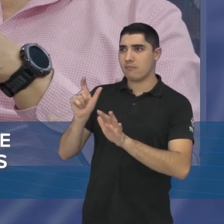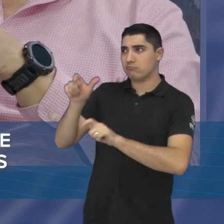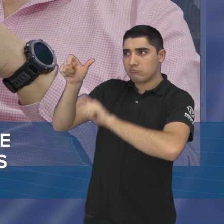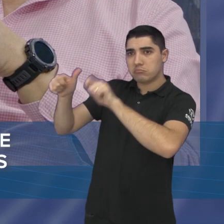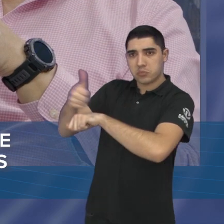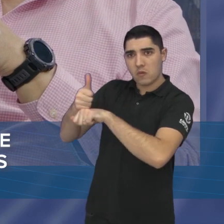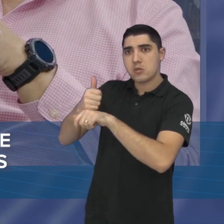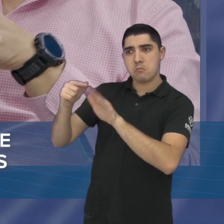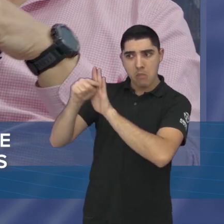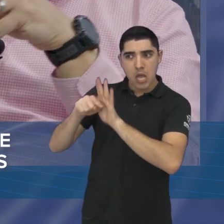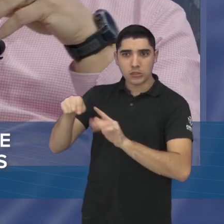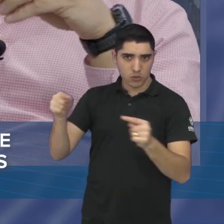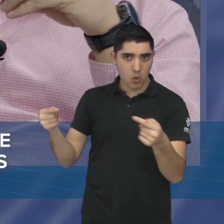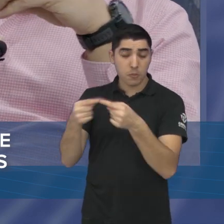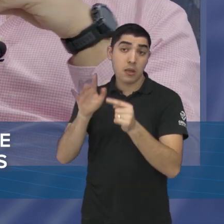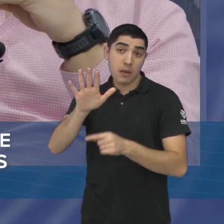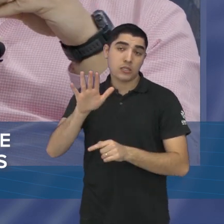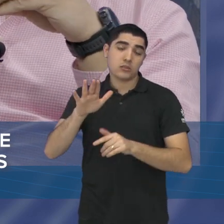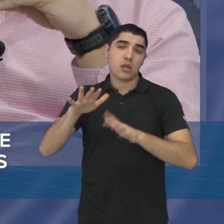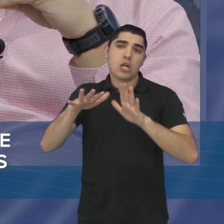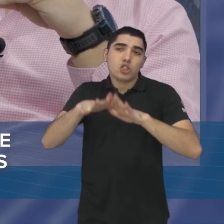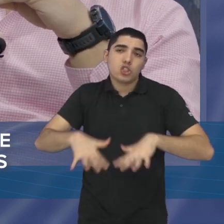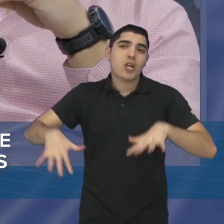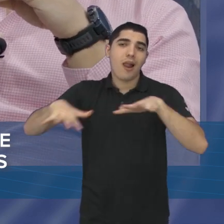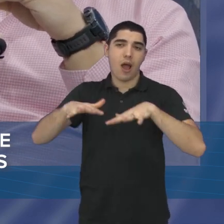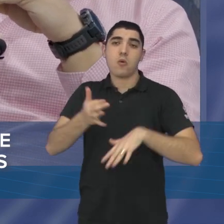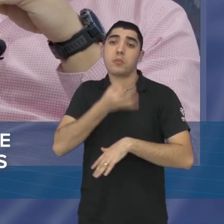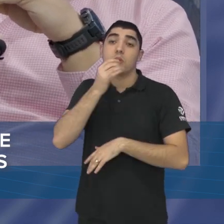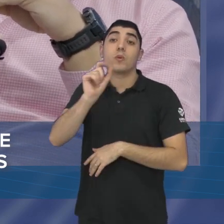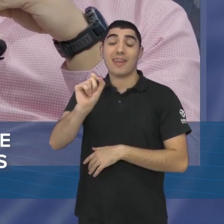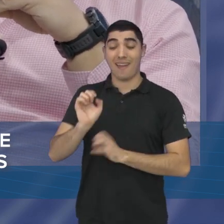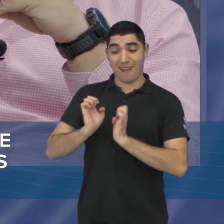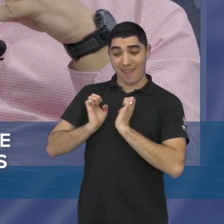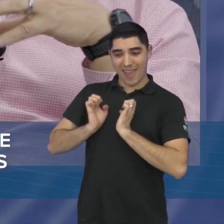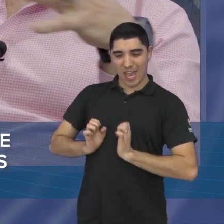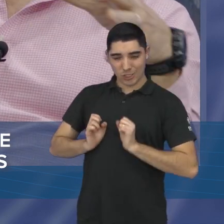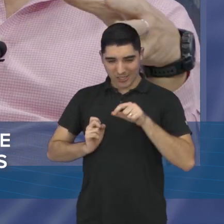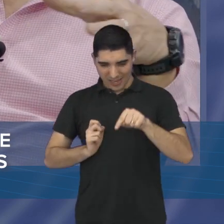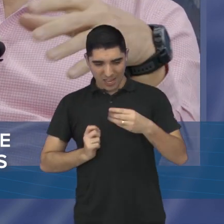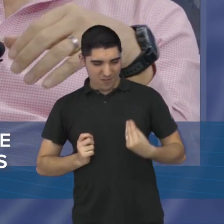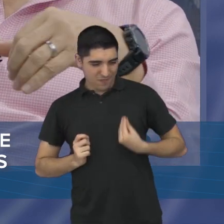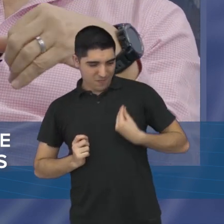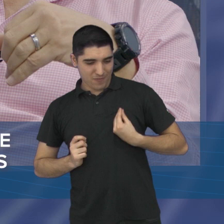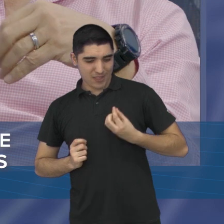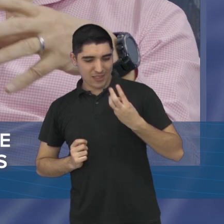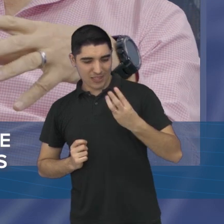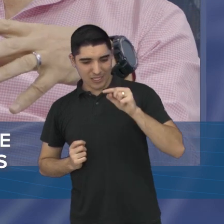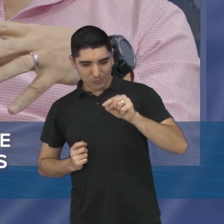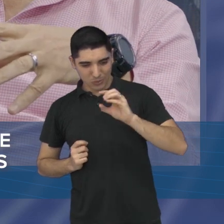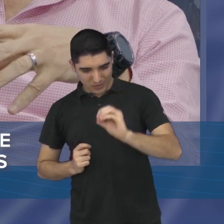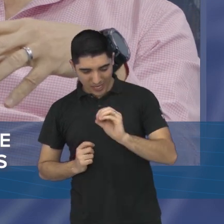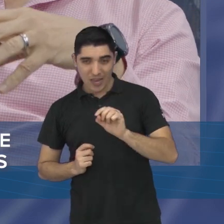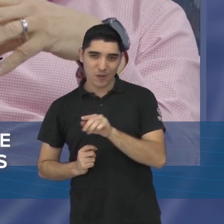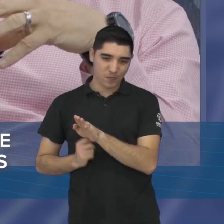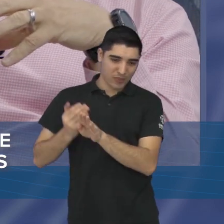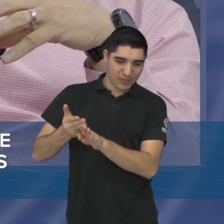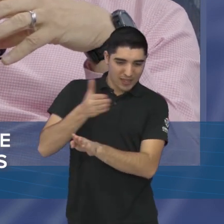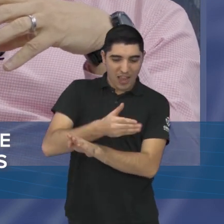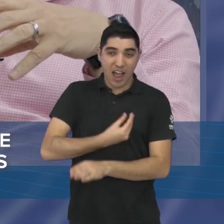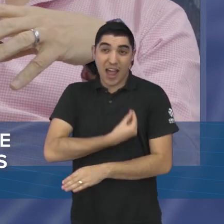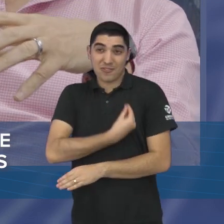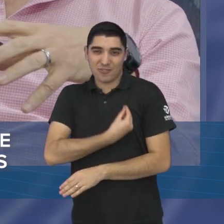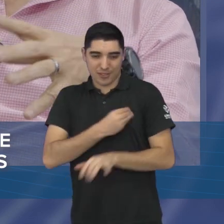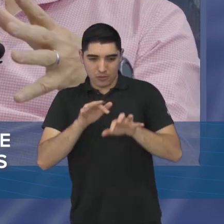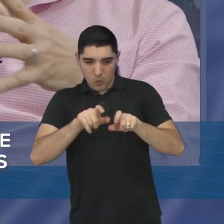isso. Mas acho que o consenso geral é que a ética da vida 3.0, da vida cibernética, ela